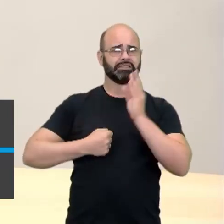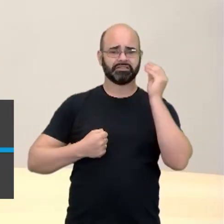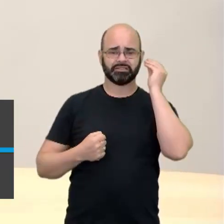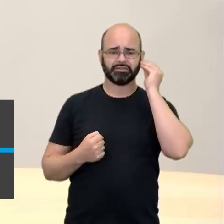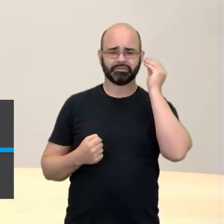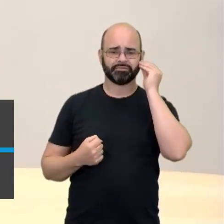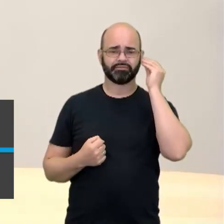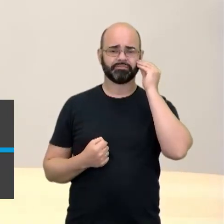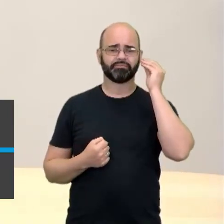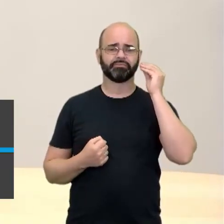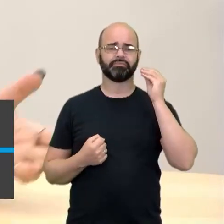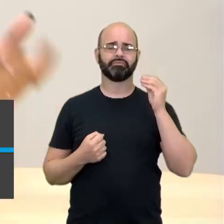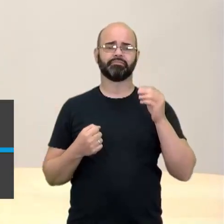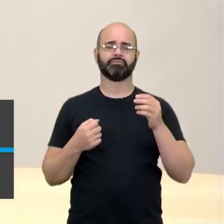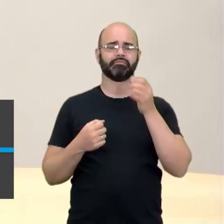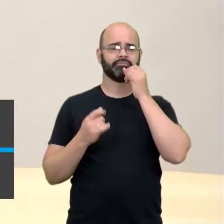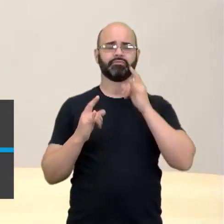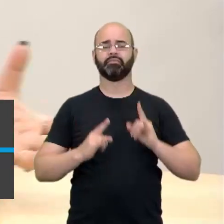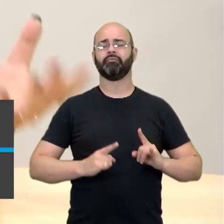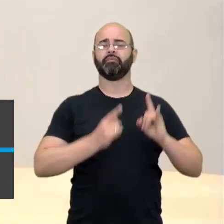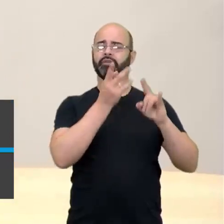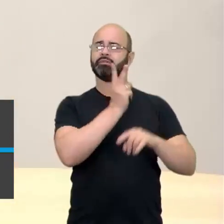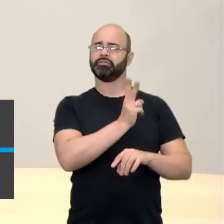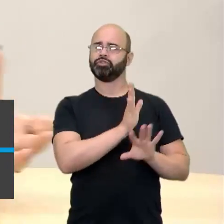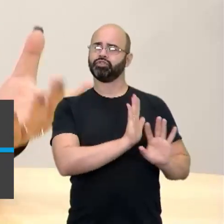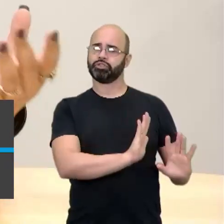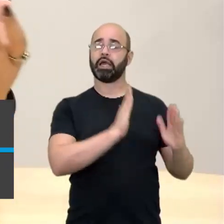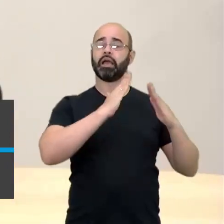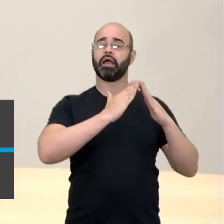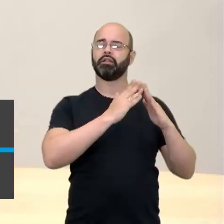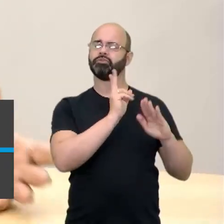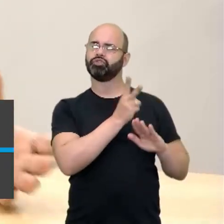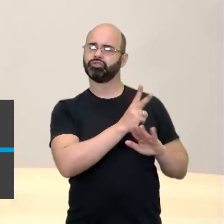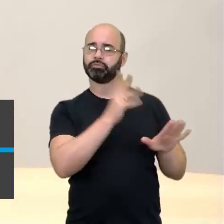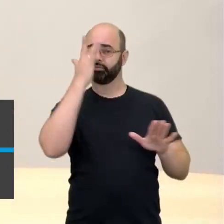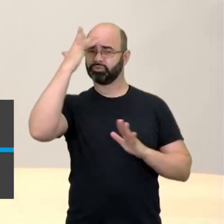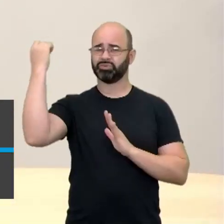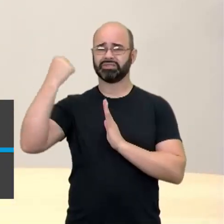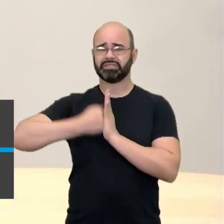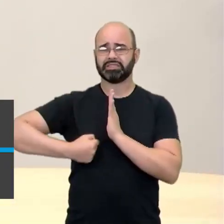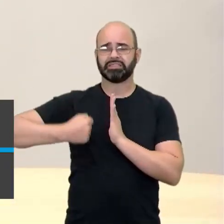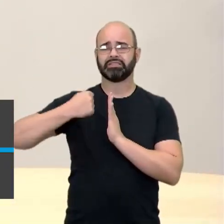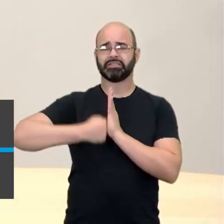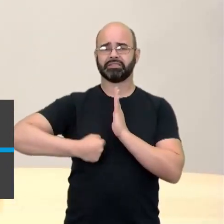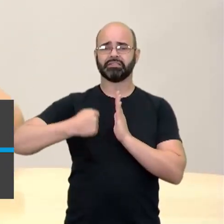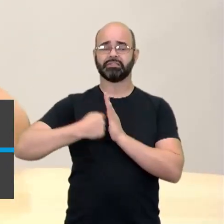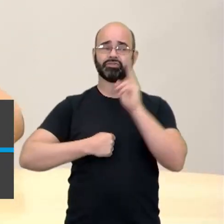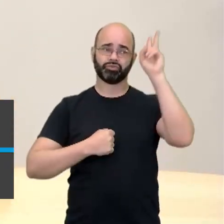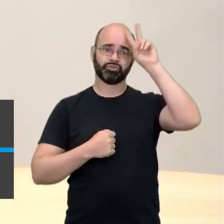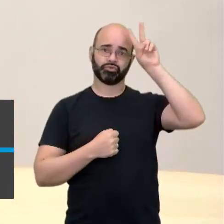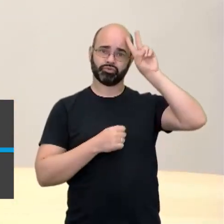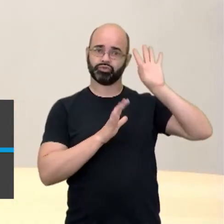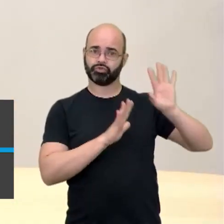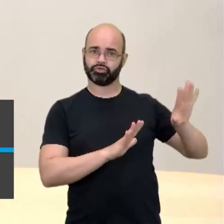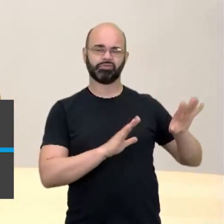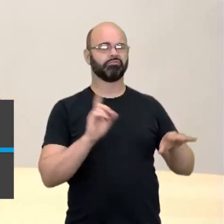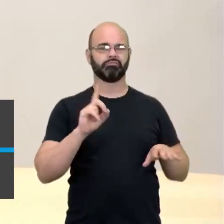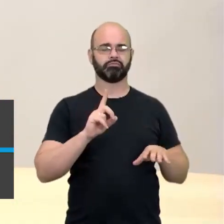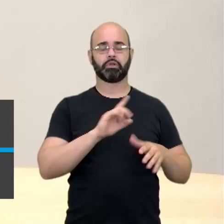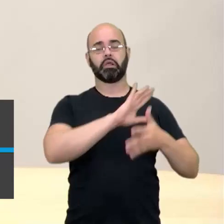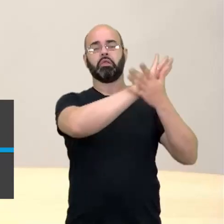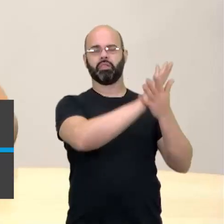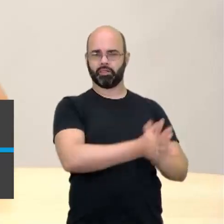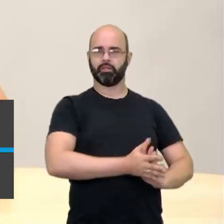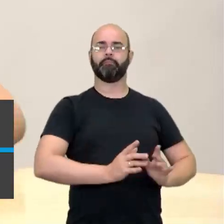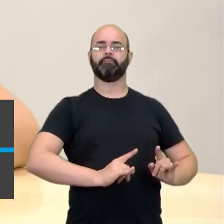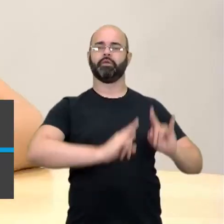manter certos prédios, casas, enfim, que têm história, porque não, precisa construir prédio. Não,